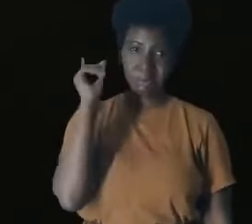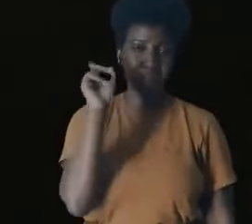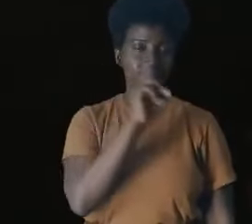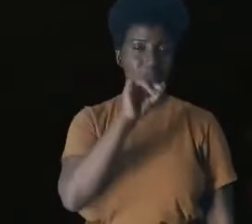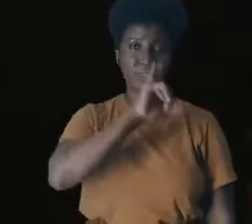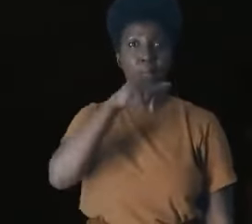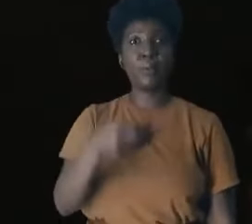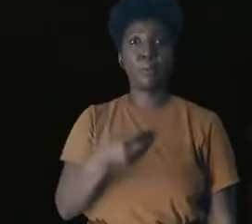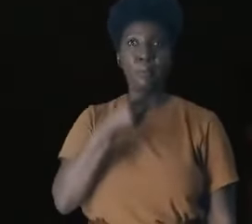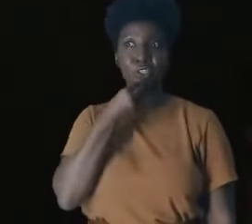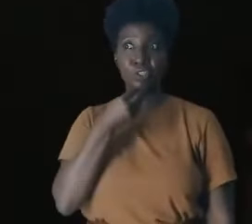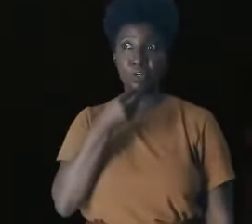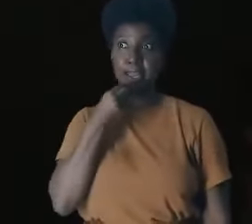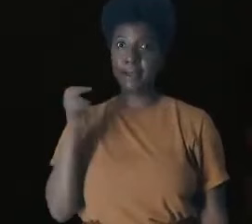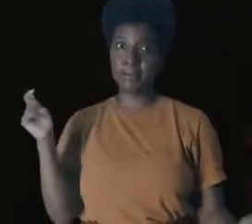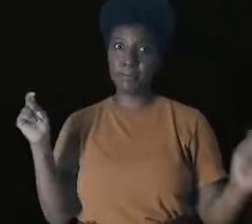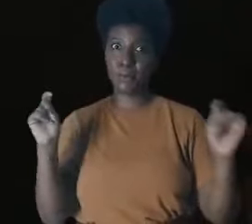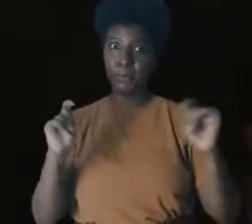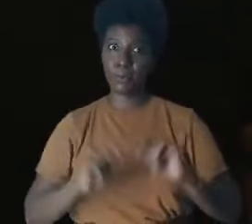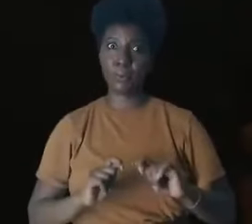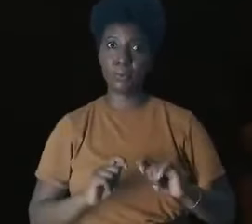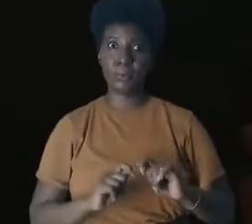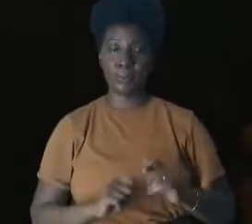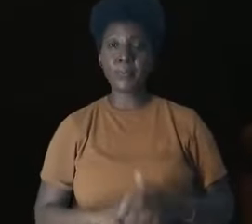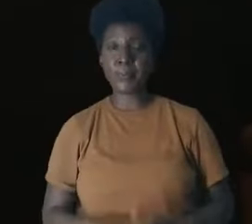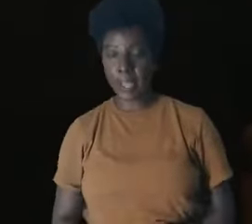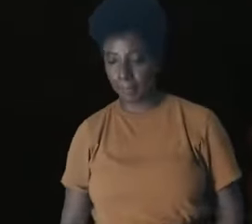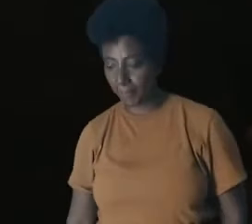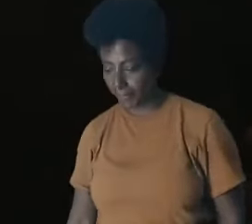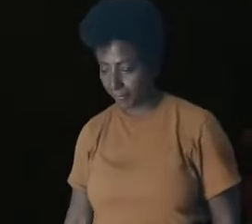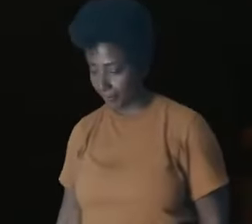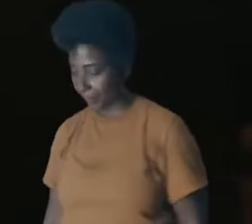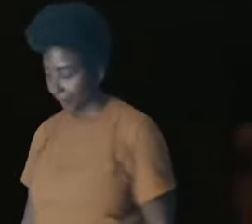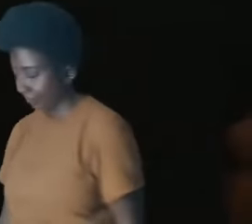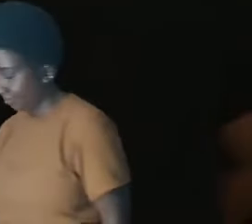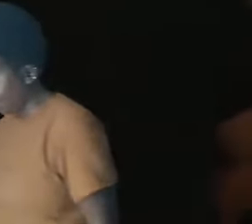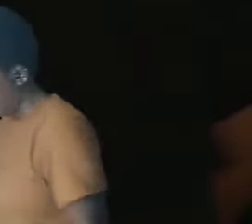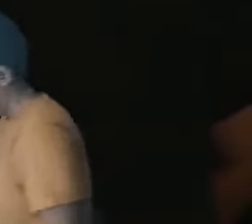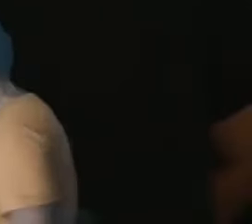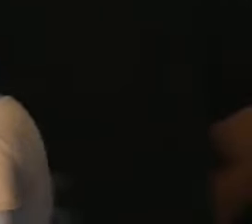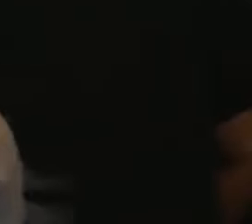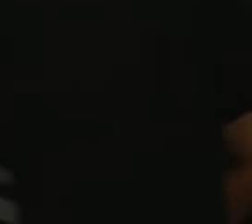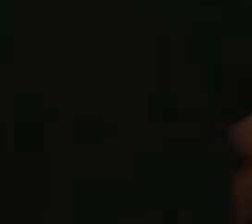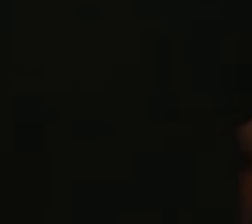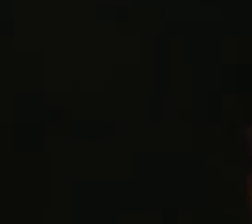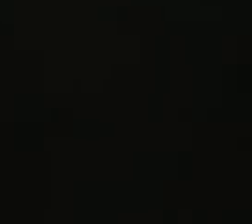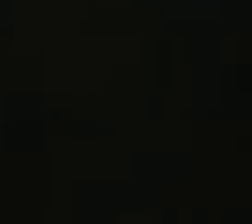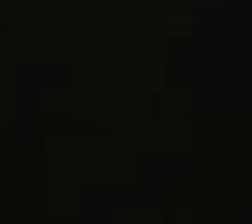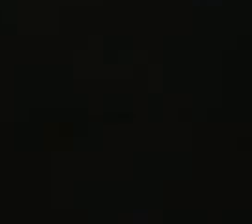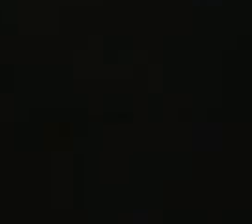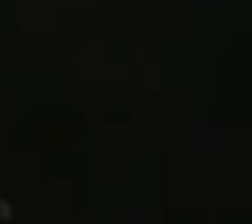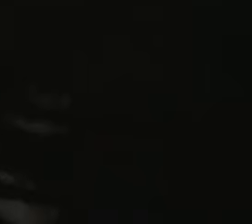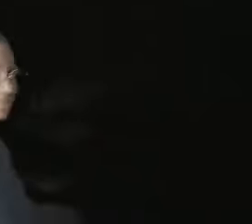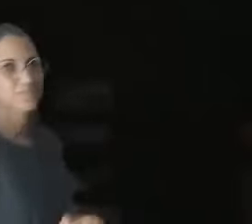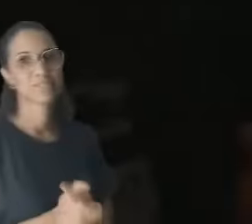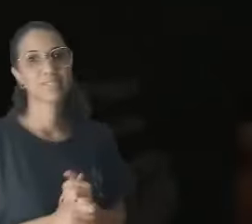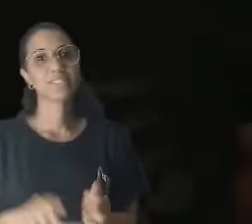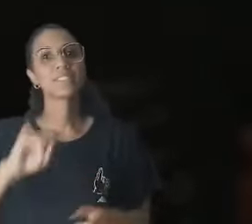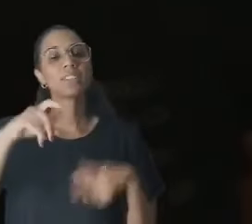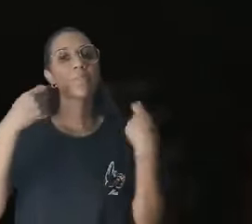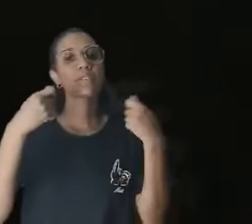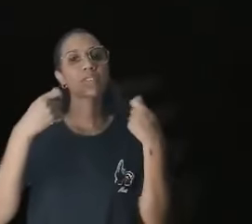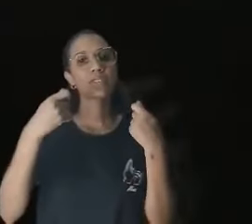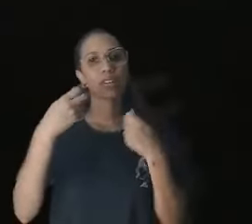oportunidade. Se você quer nessa noite um renascimento em alguma área da sua vida que